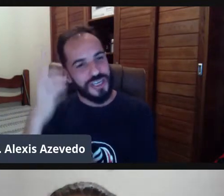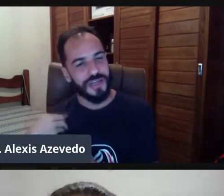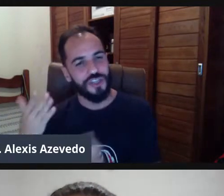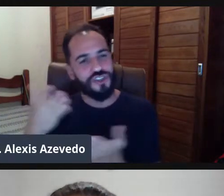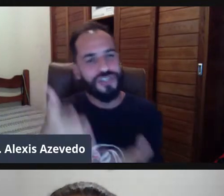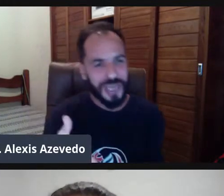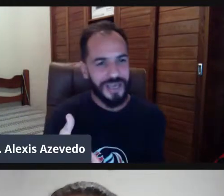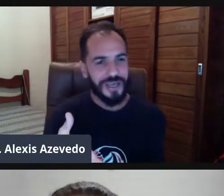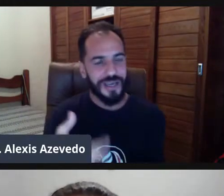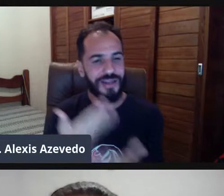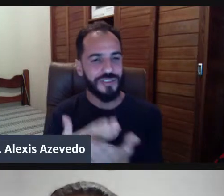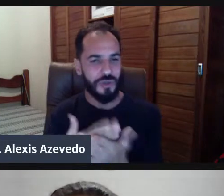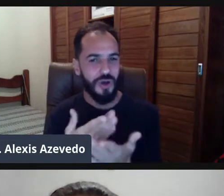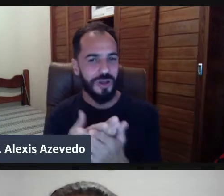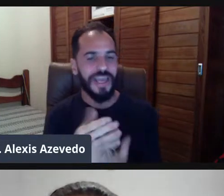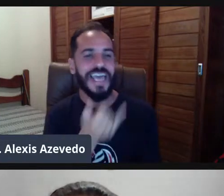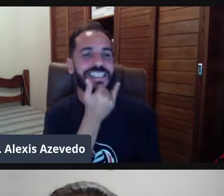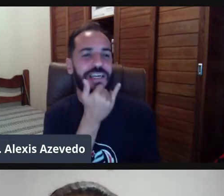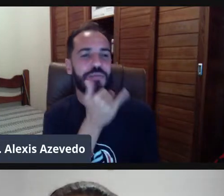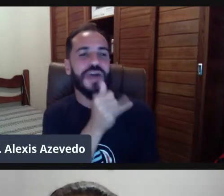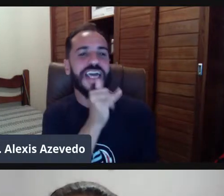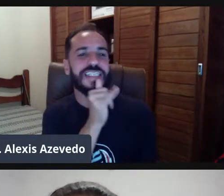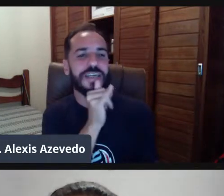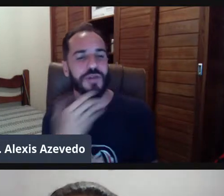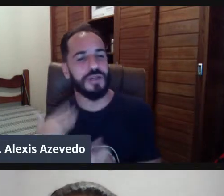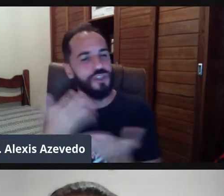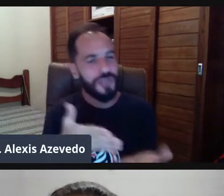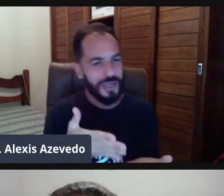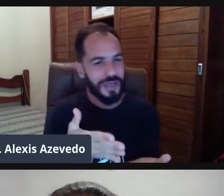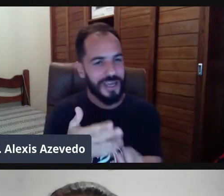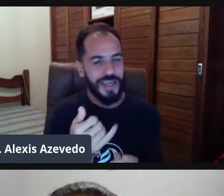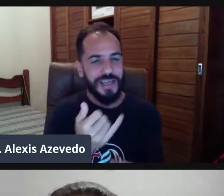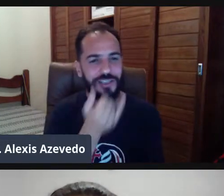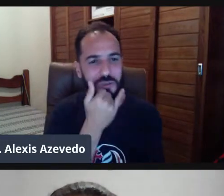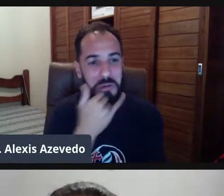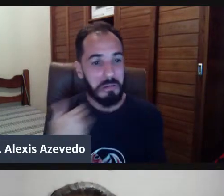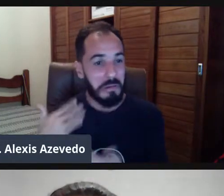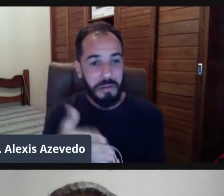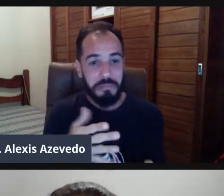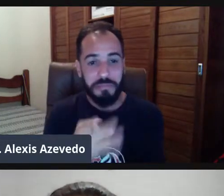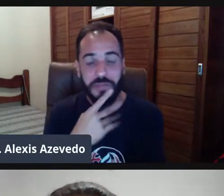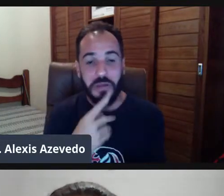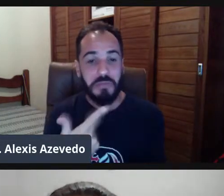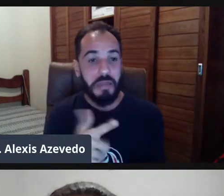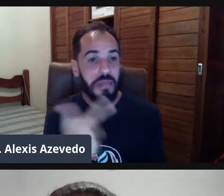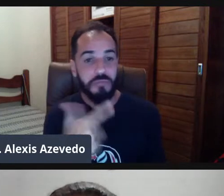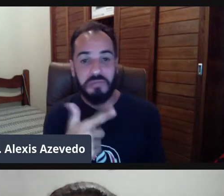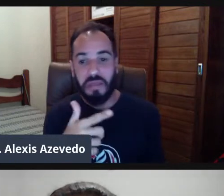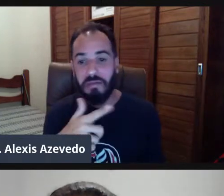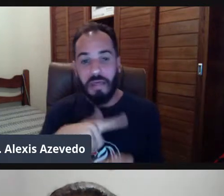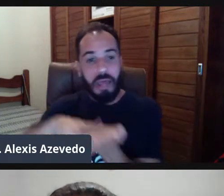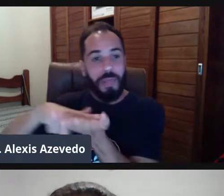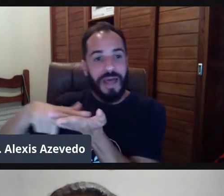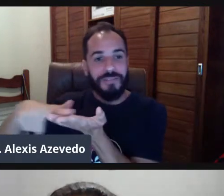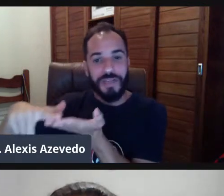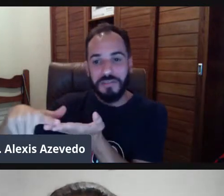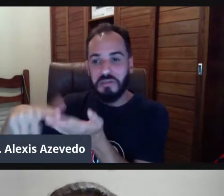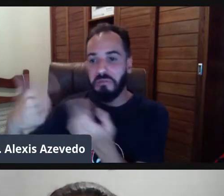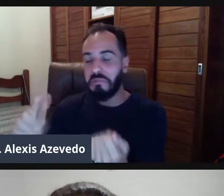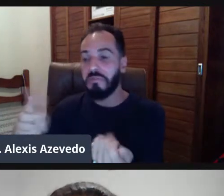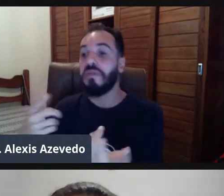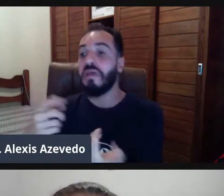muito difícil, que parece que eu estou carregando um grande navio vazio, é uma